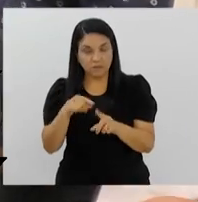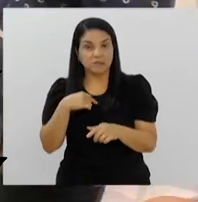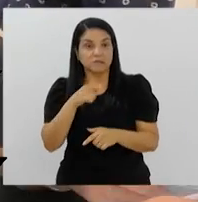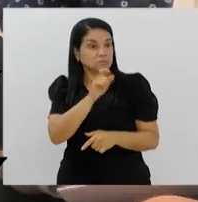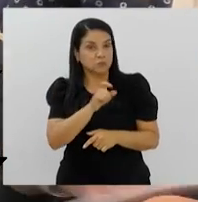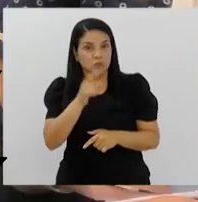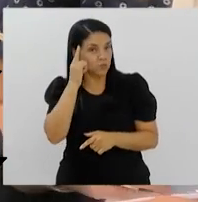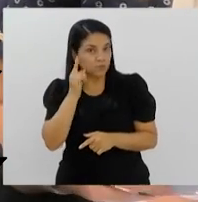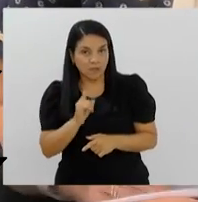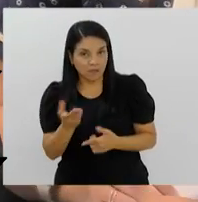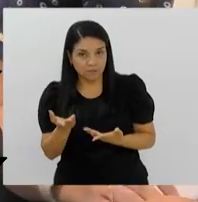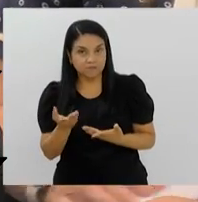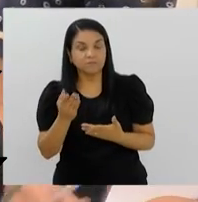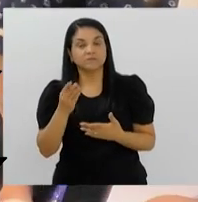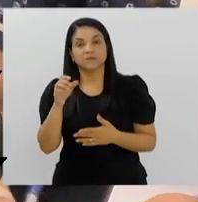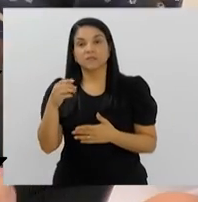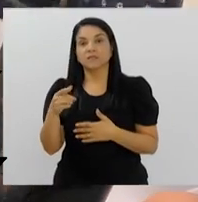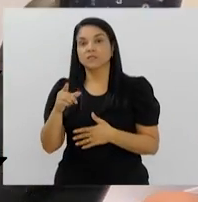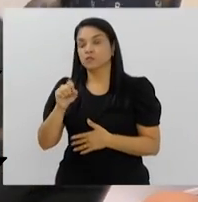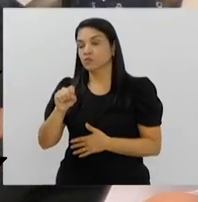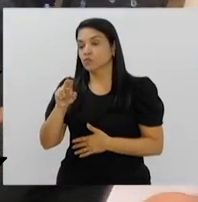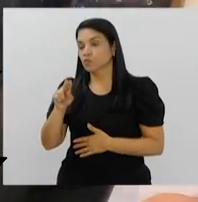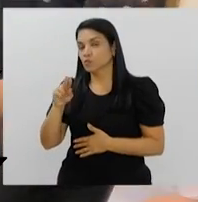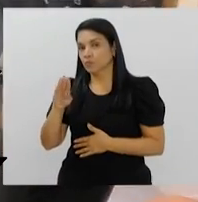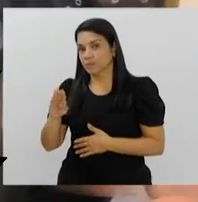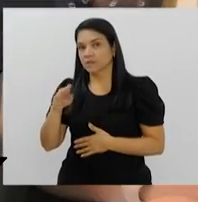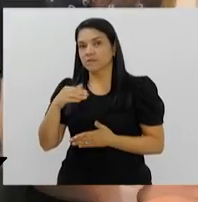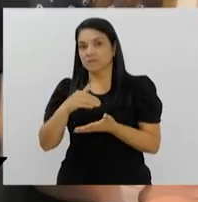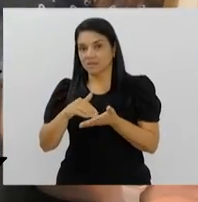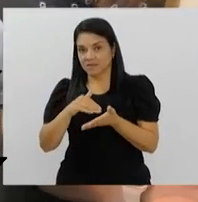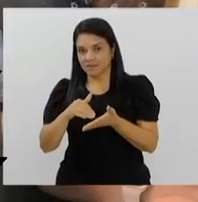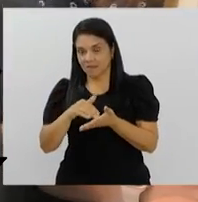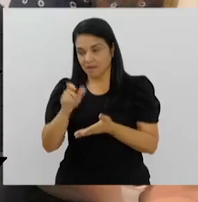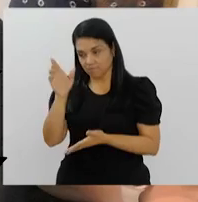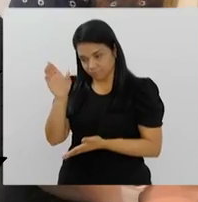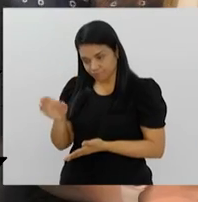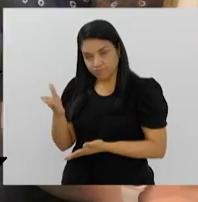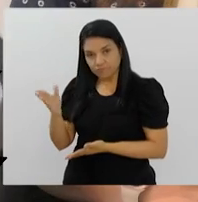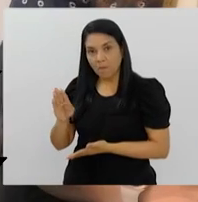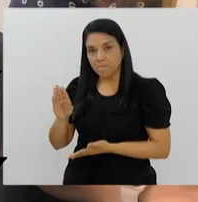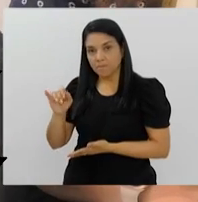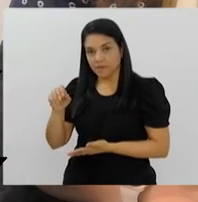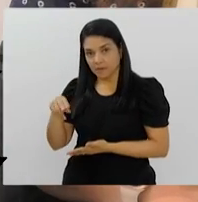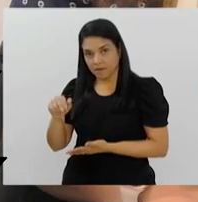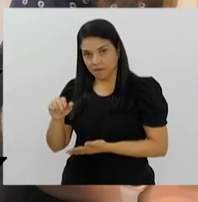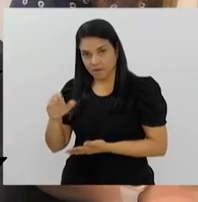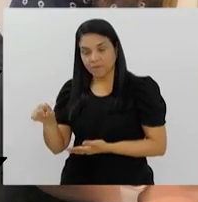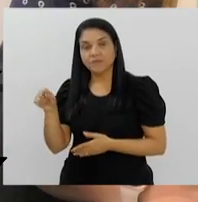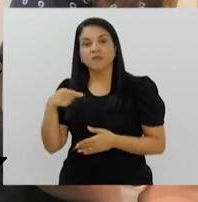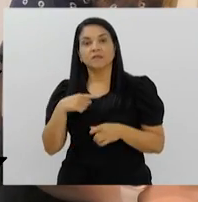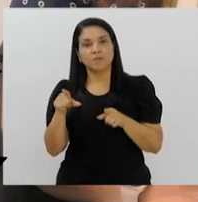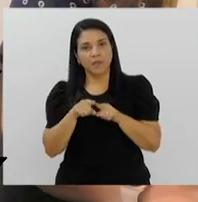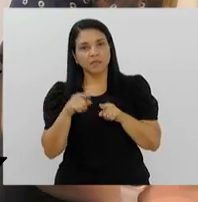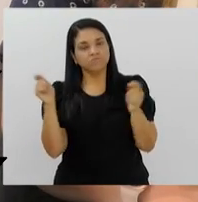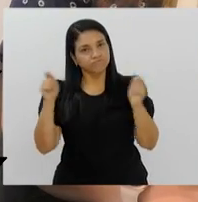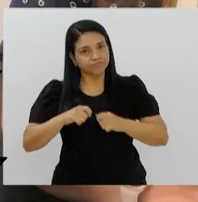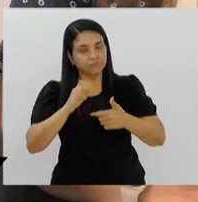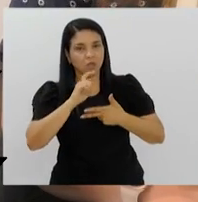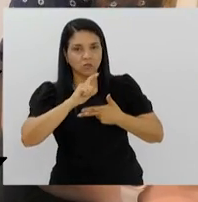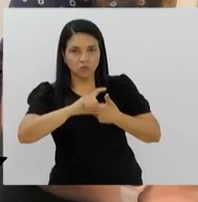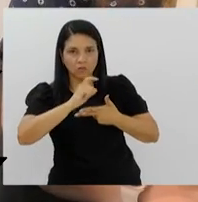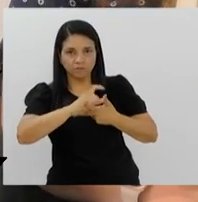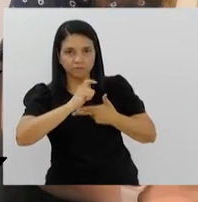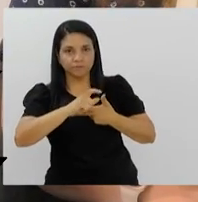sabe disso então tá ali A subsecretária então qualquer coisa que também seja de competência do executivo a